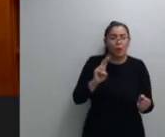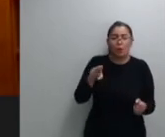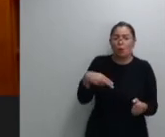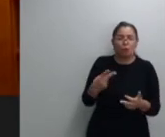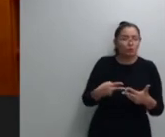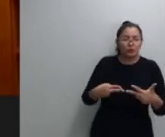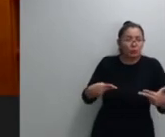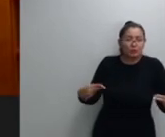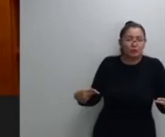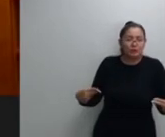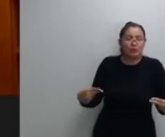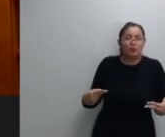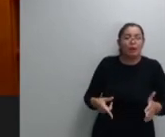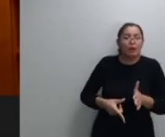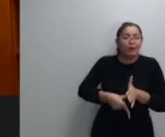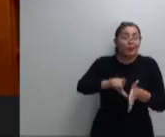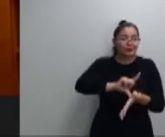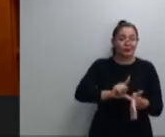antes do prazo